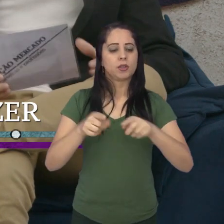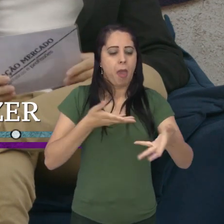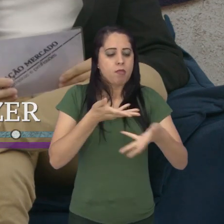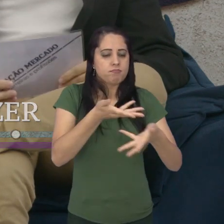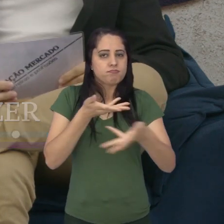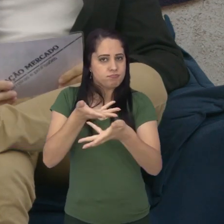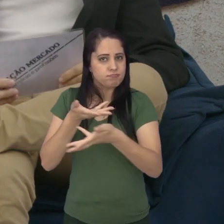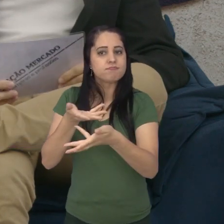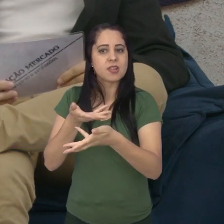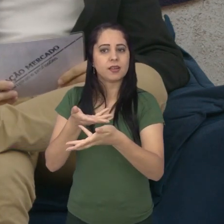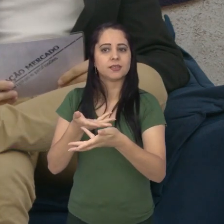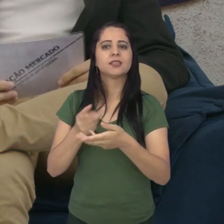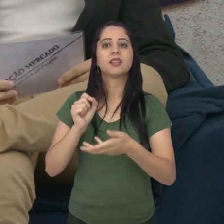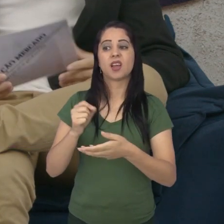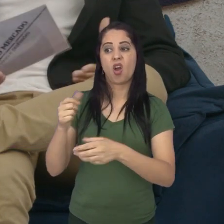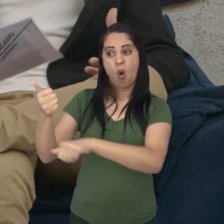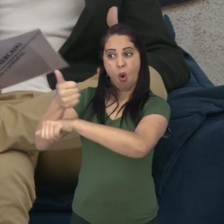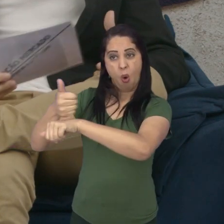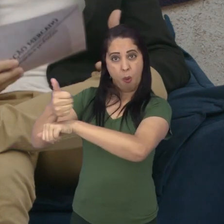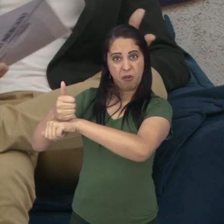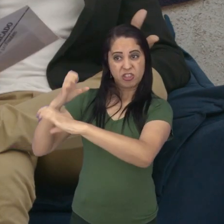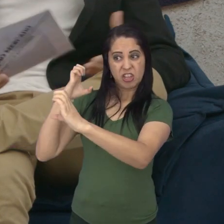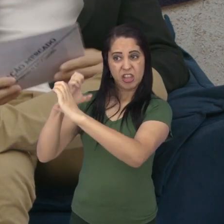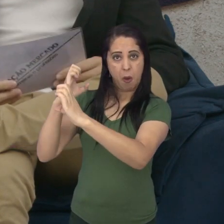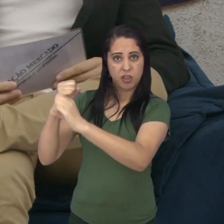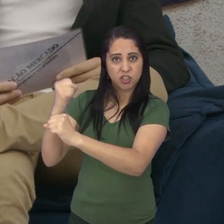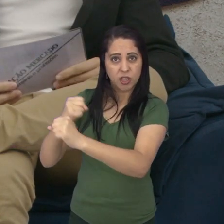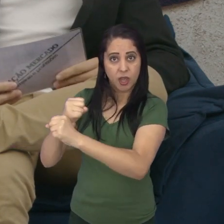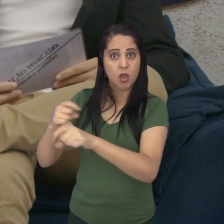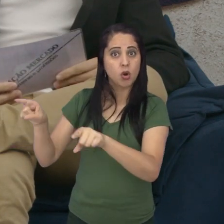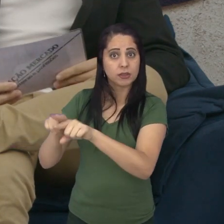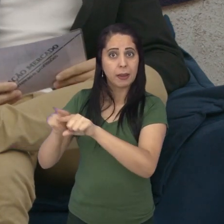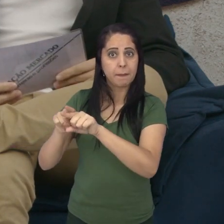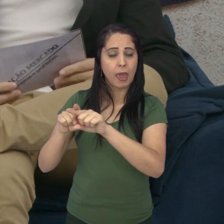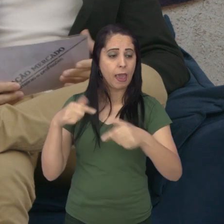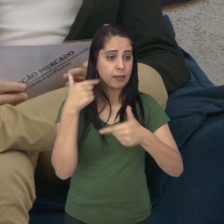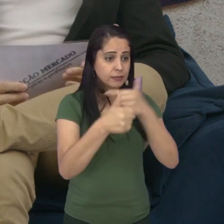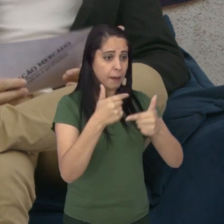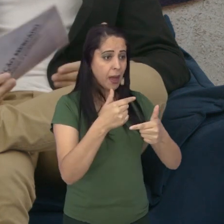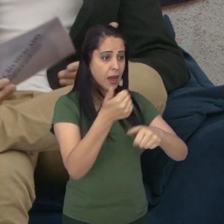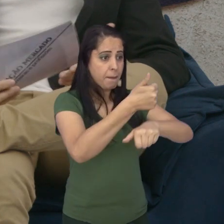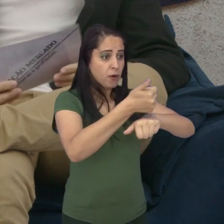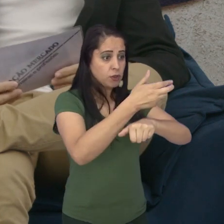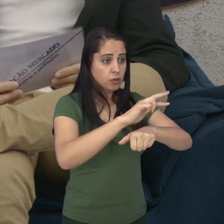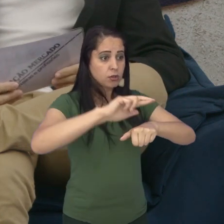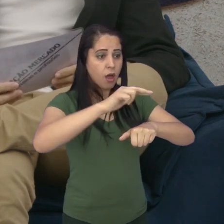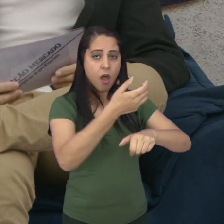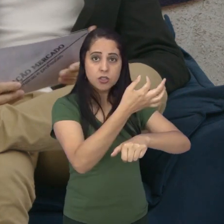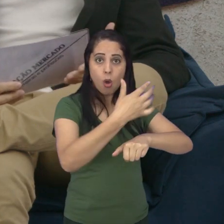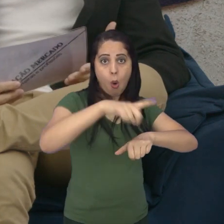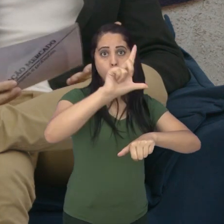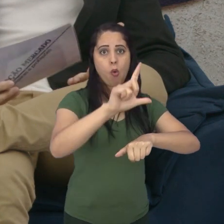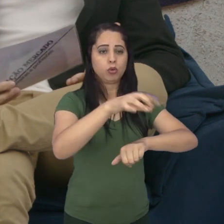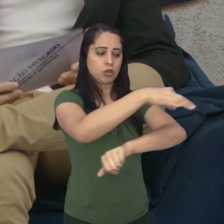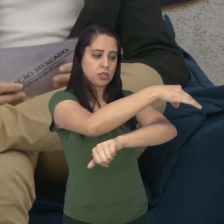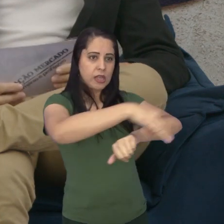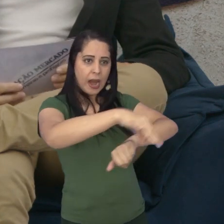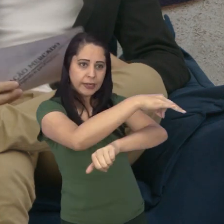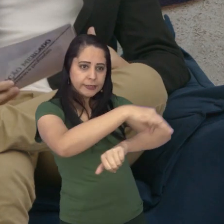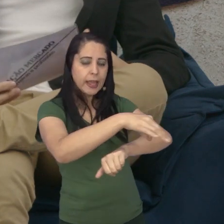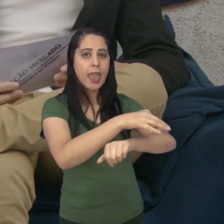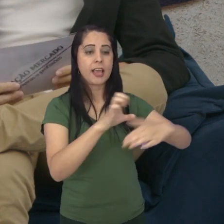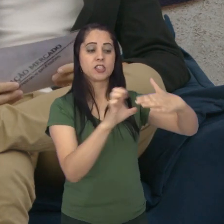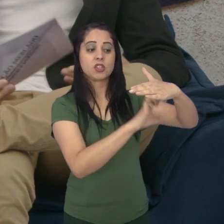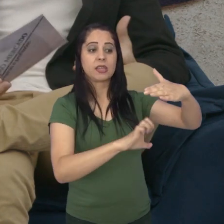excelente relacionamento interpessoal. Afinal, o engenheiro ele também trabalha com outros profissionais, como os